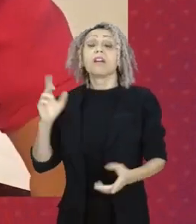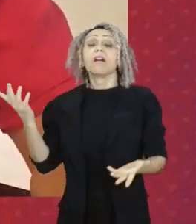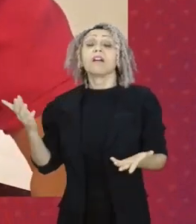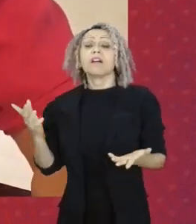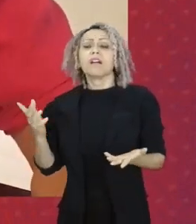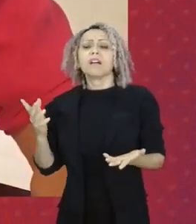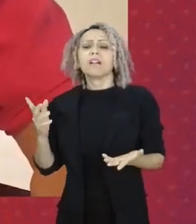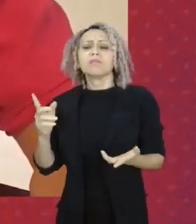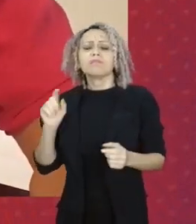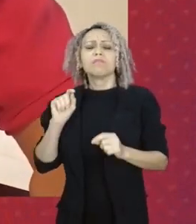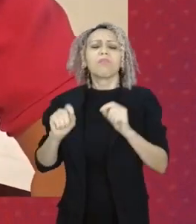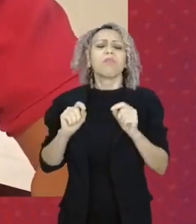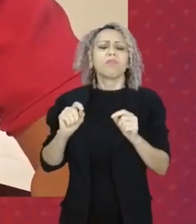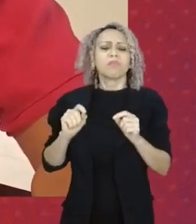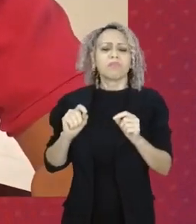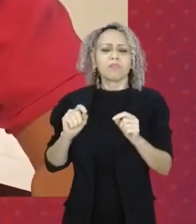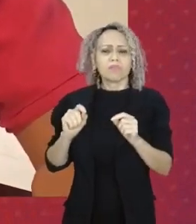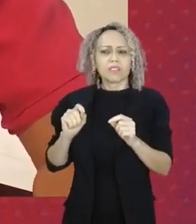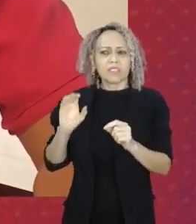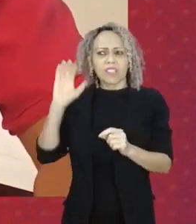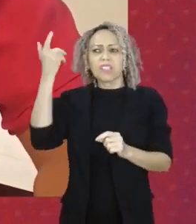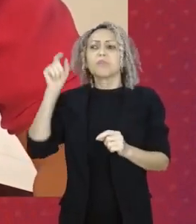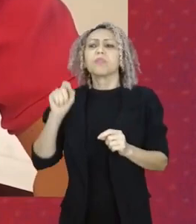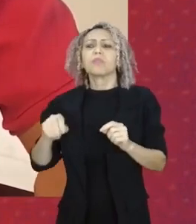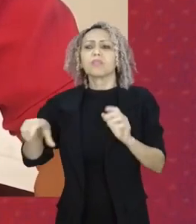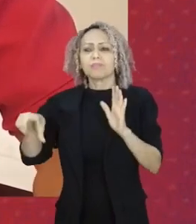foi regulamentada pelo Decreto